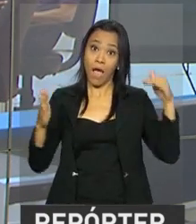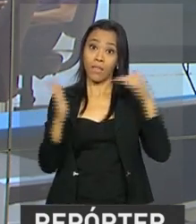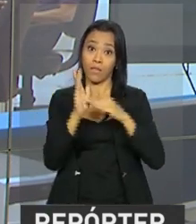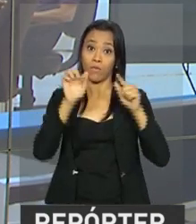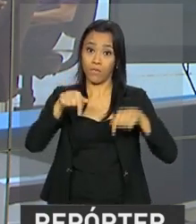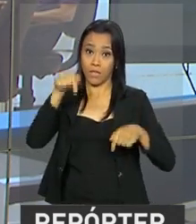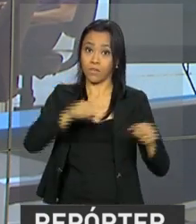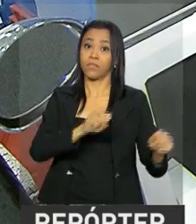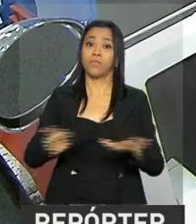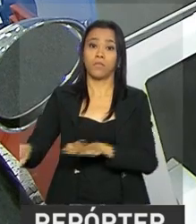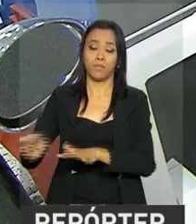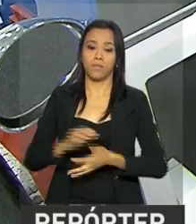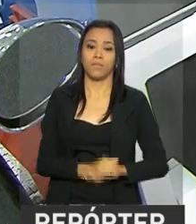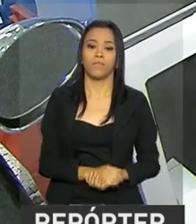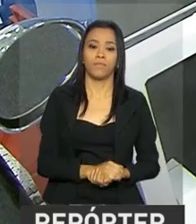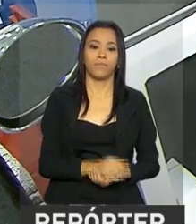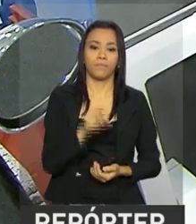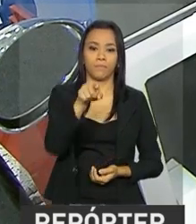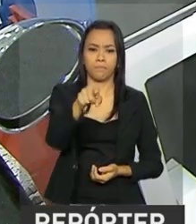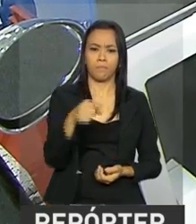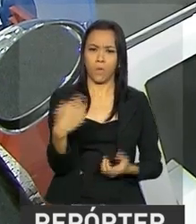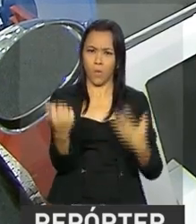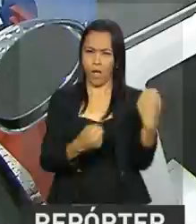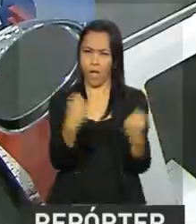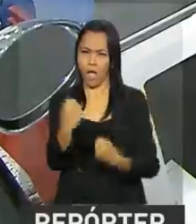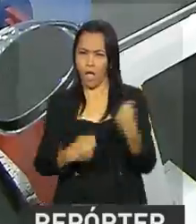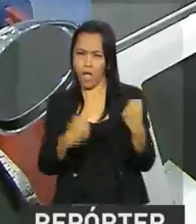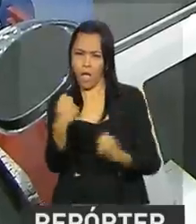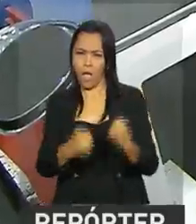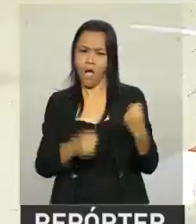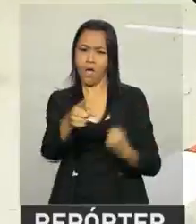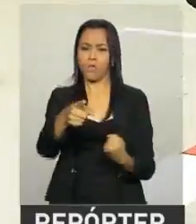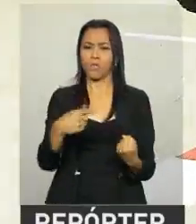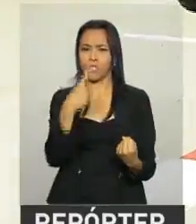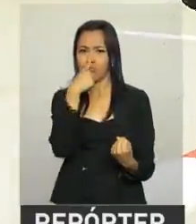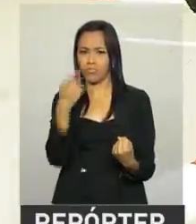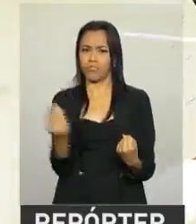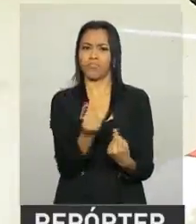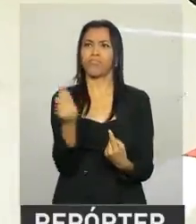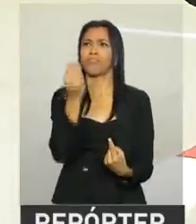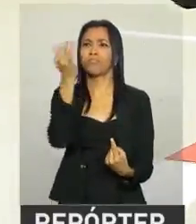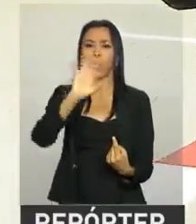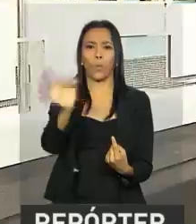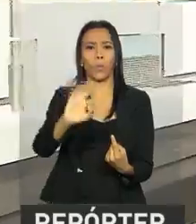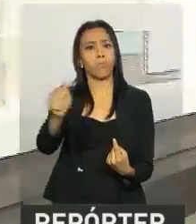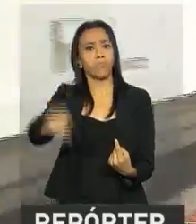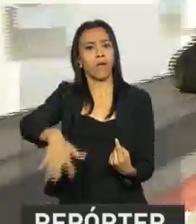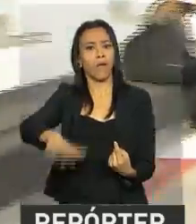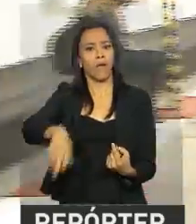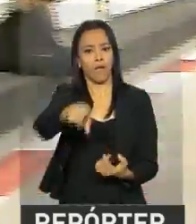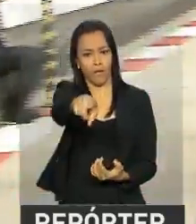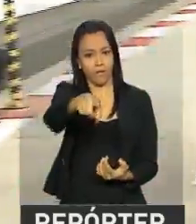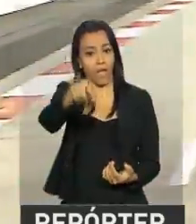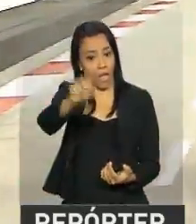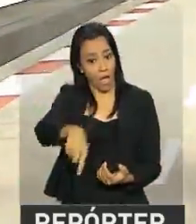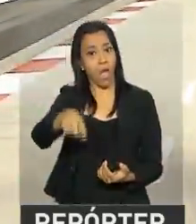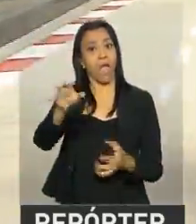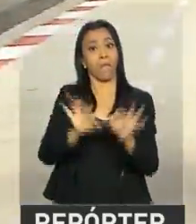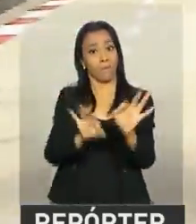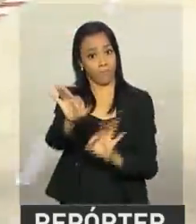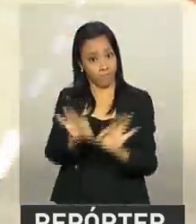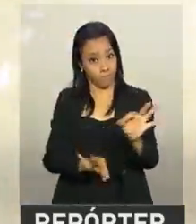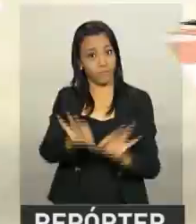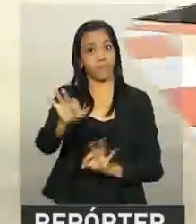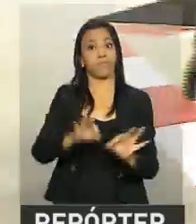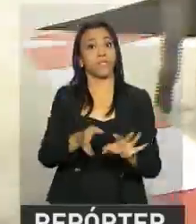semana. Um carro elétrico que não polui o meio ambiente com custo muito baixo. Esse é um dos projetos da Olimpíada